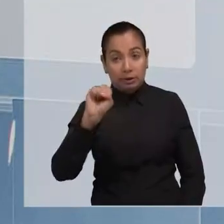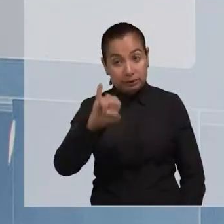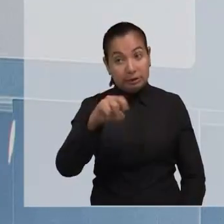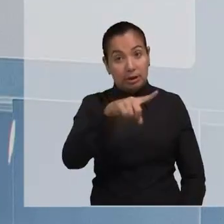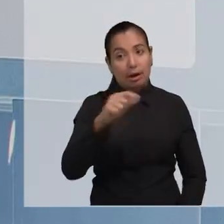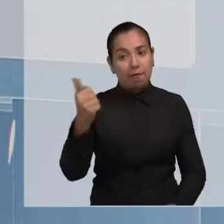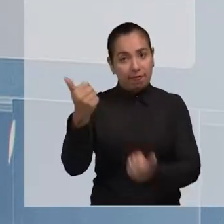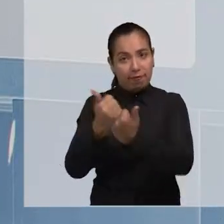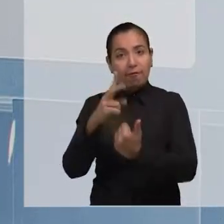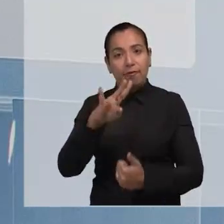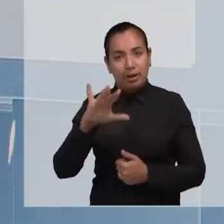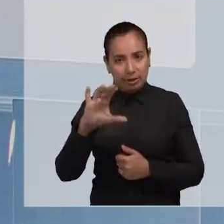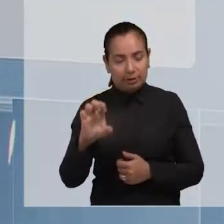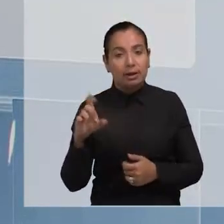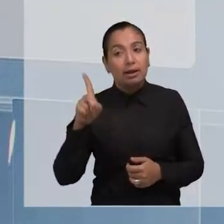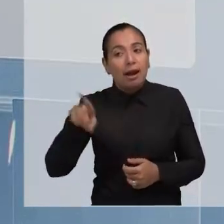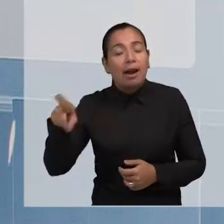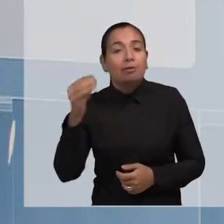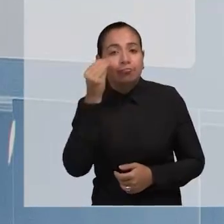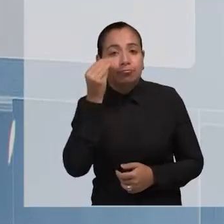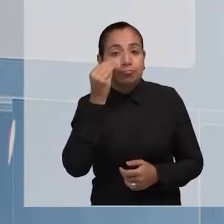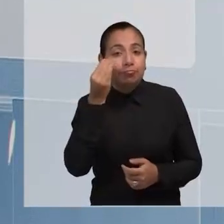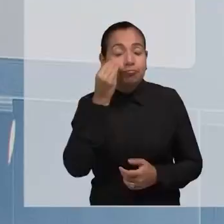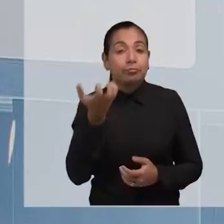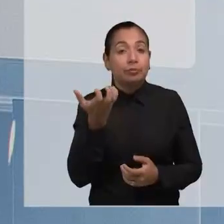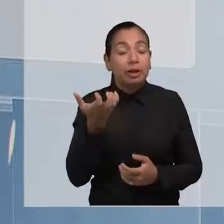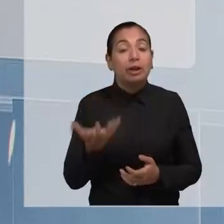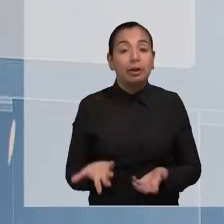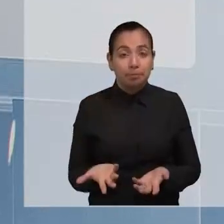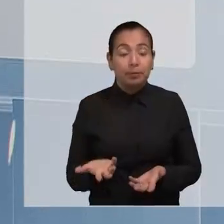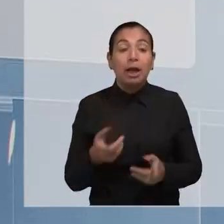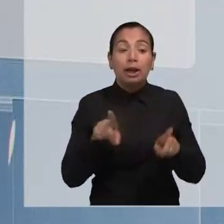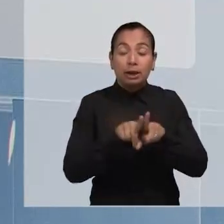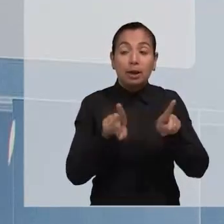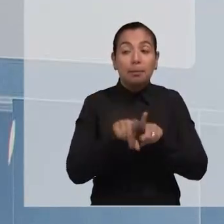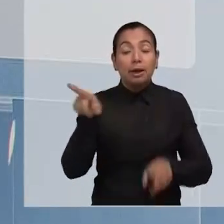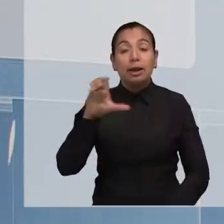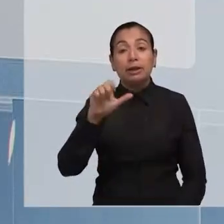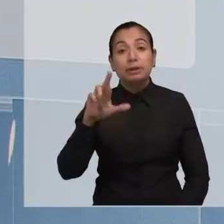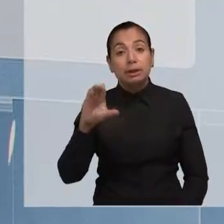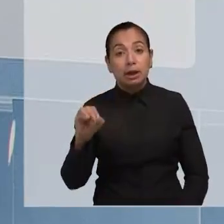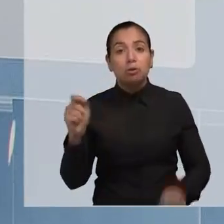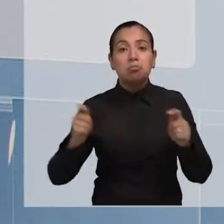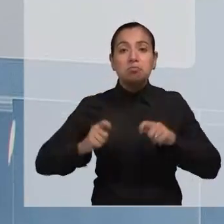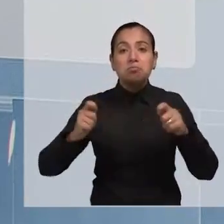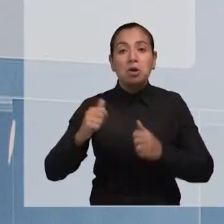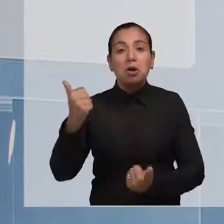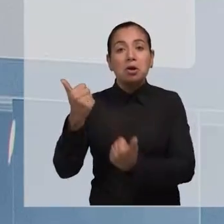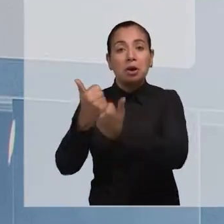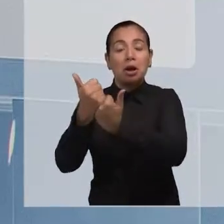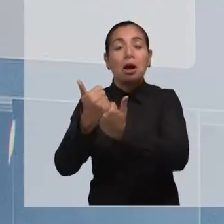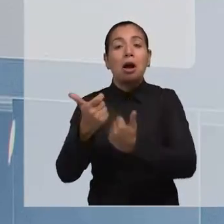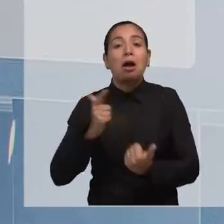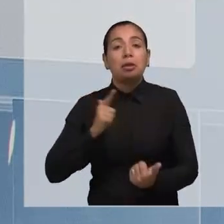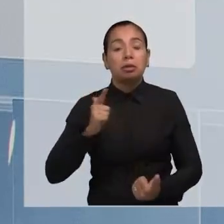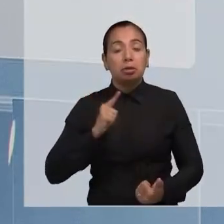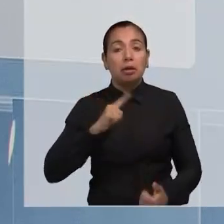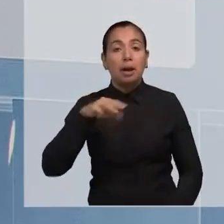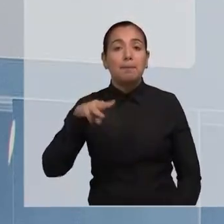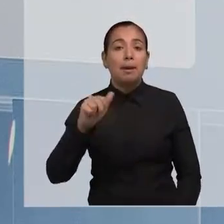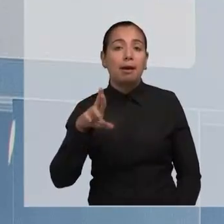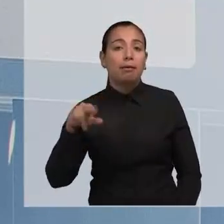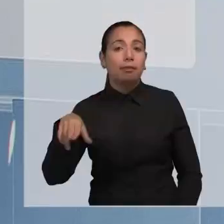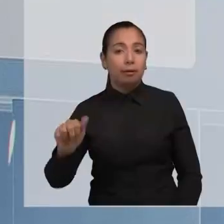está tentando. E tem o Ciro com a possibilidade da Marina, né? Que existe a possibilidade de fechar ou